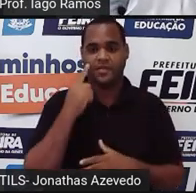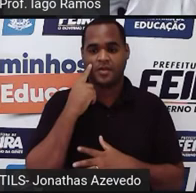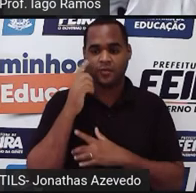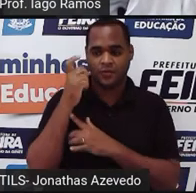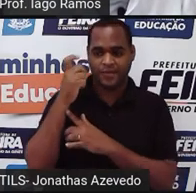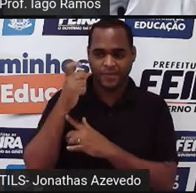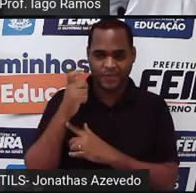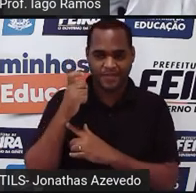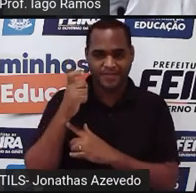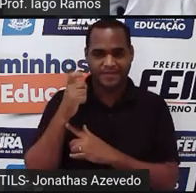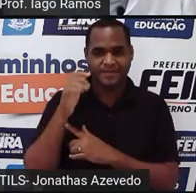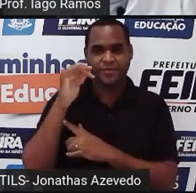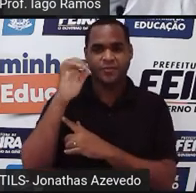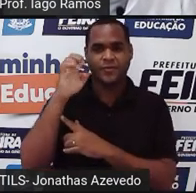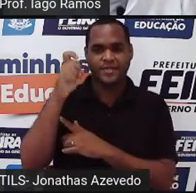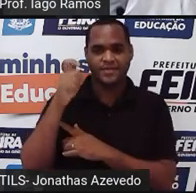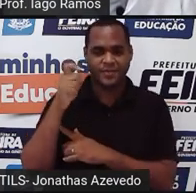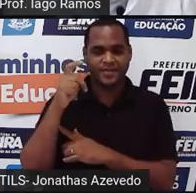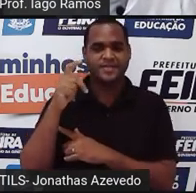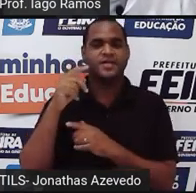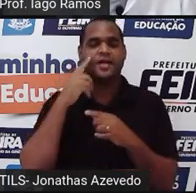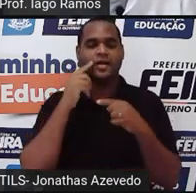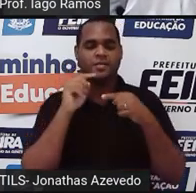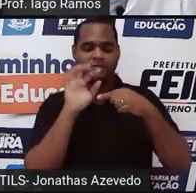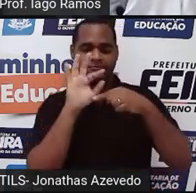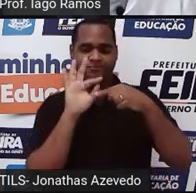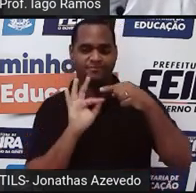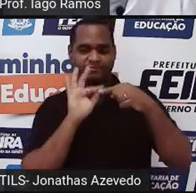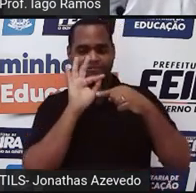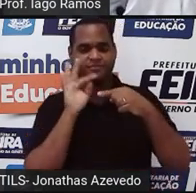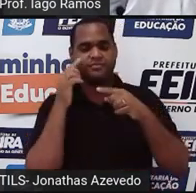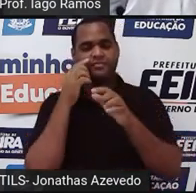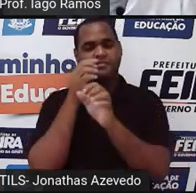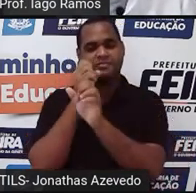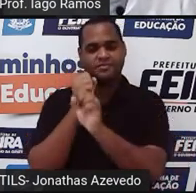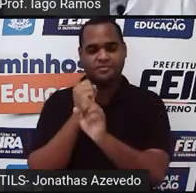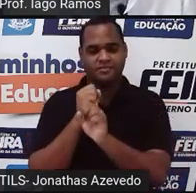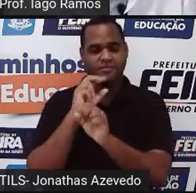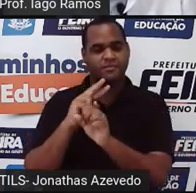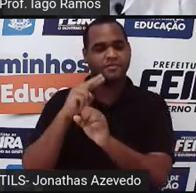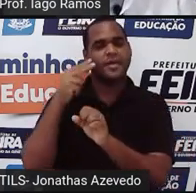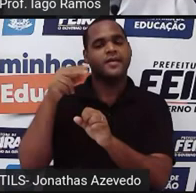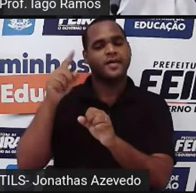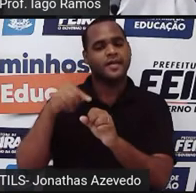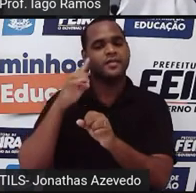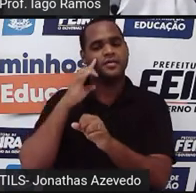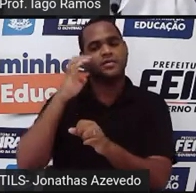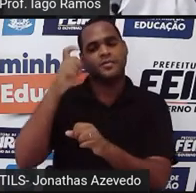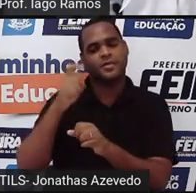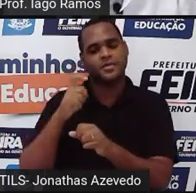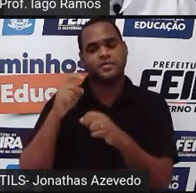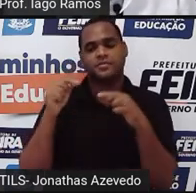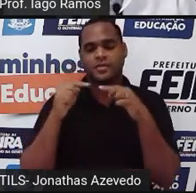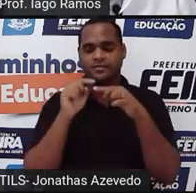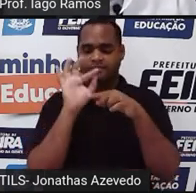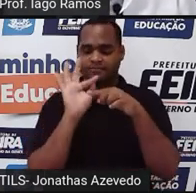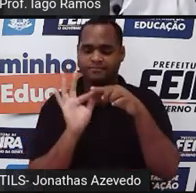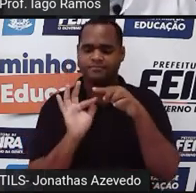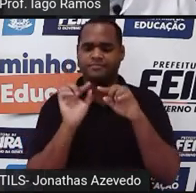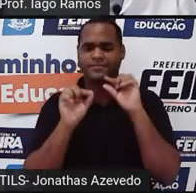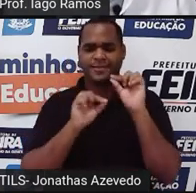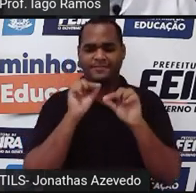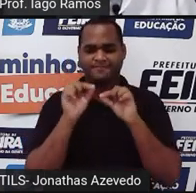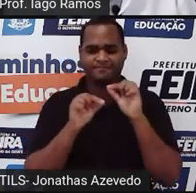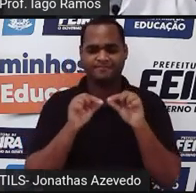uma fração Ah tá então para calcular essa potência com expoente é uma fração é